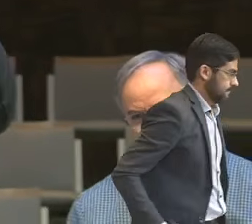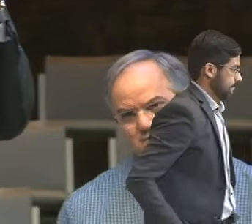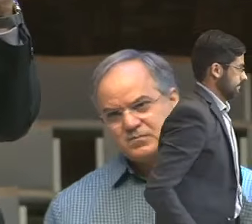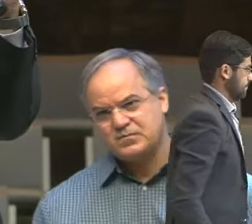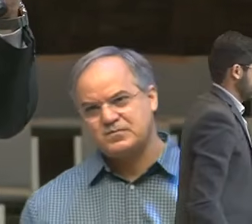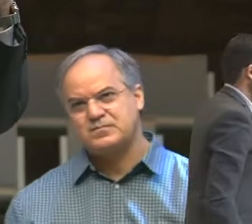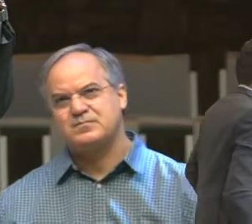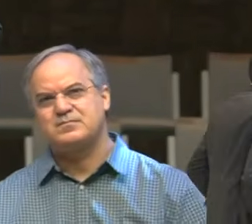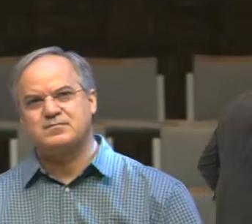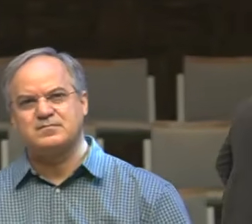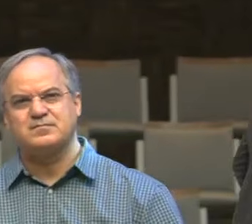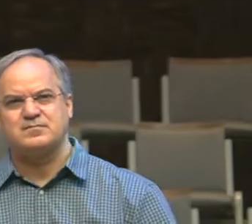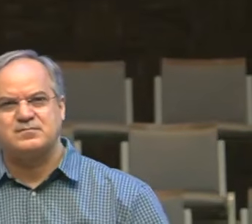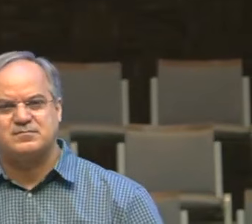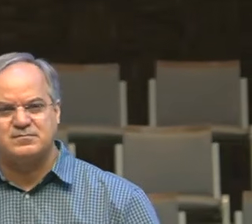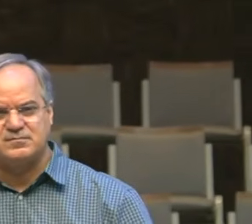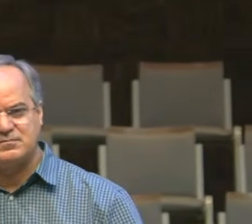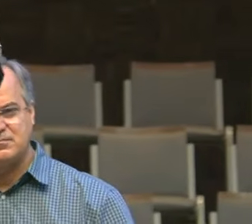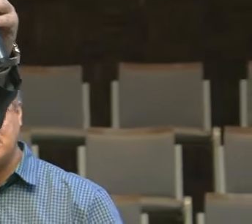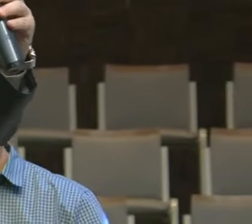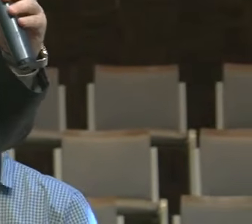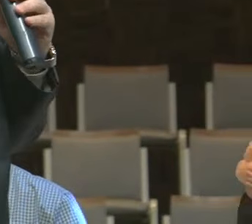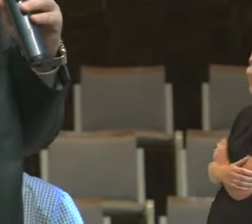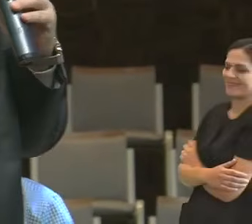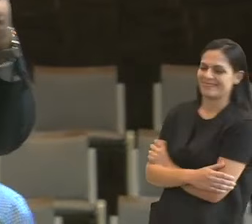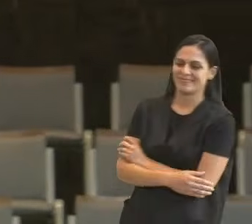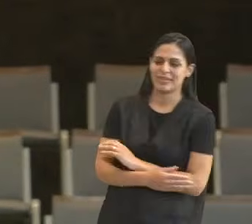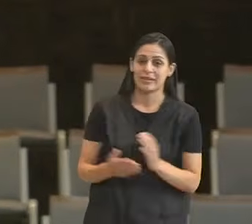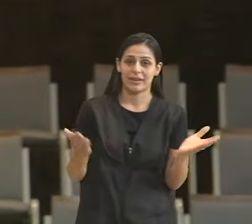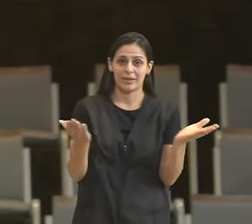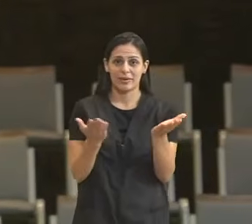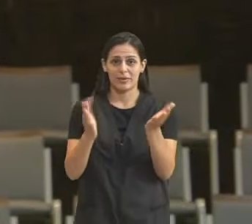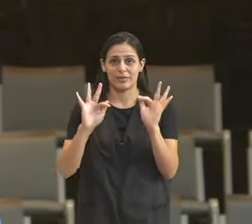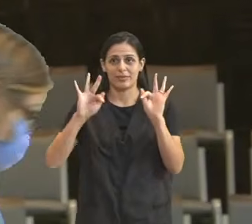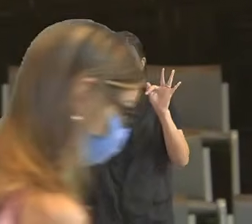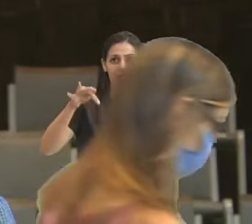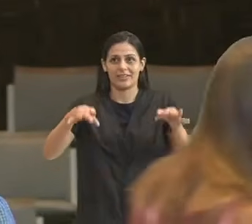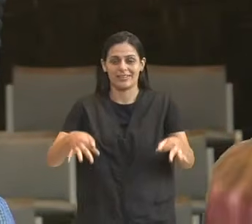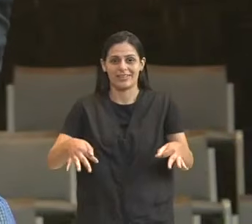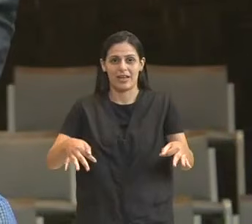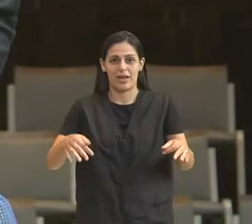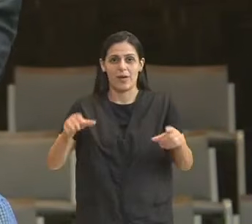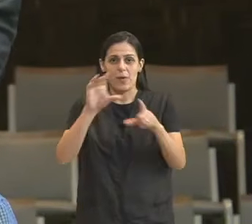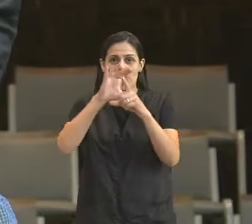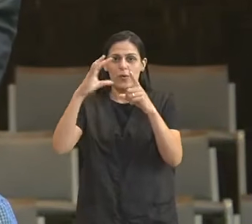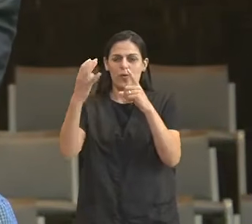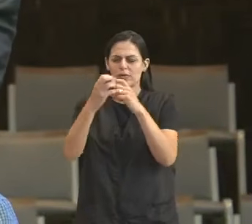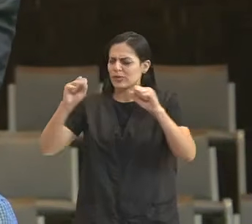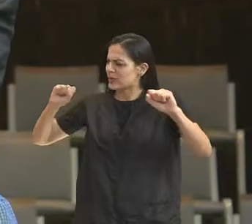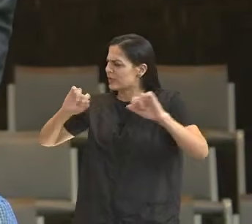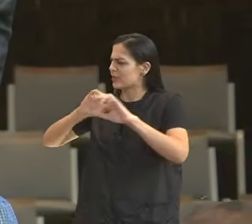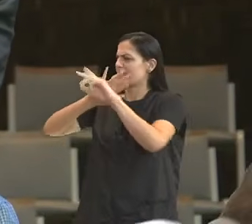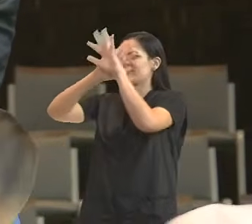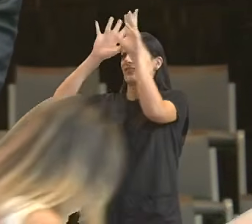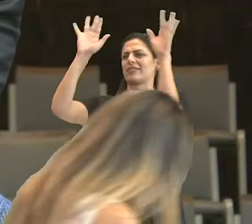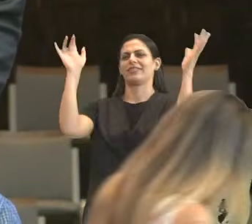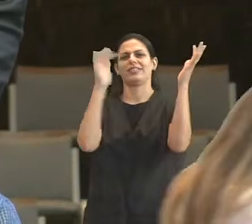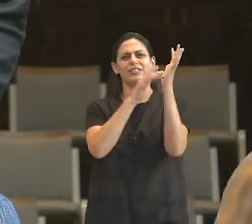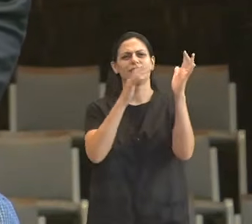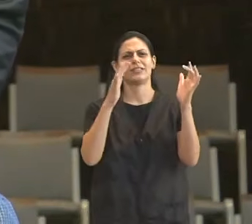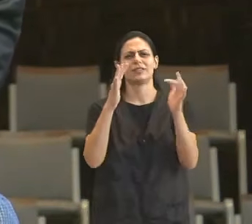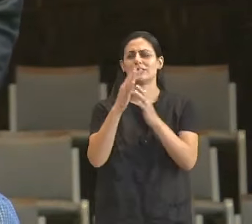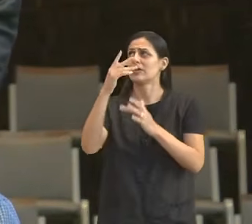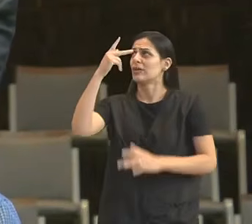terminar esse culto glorificando Jesus. Ele é bom, a misericórdia dele dura para